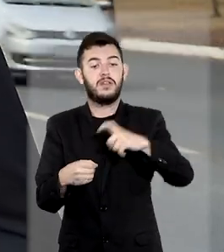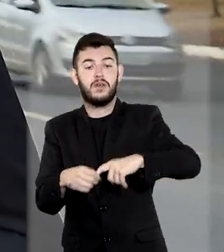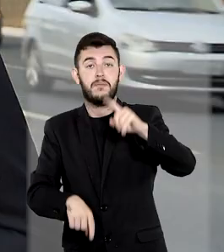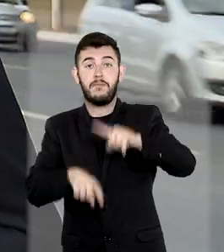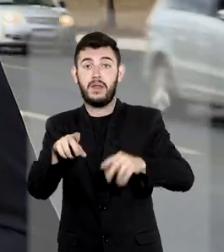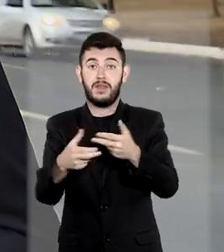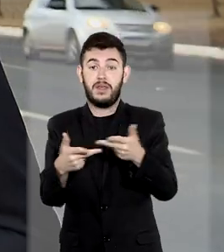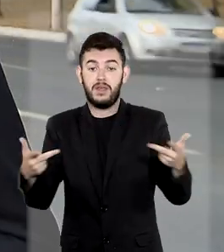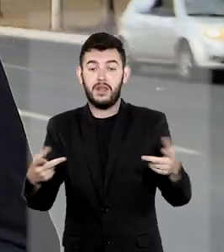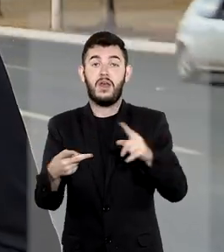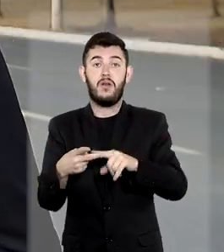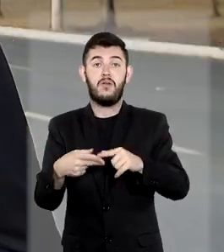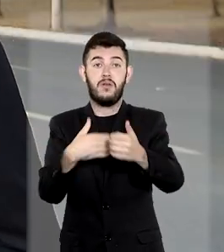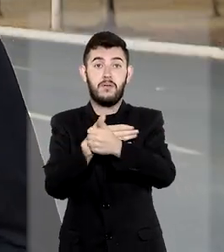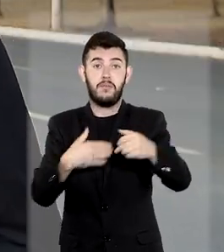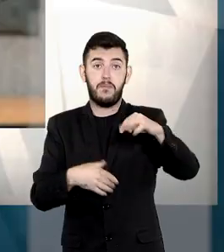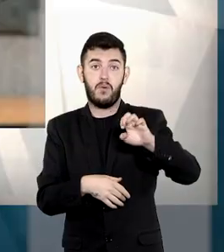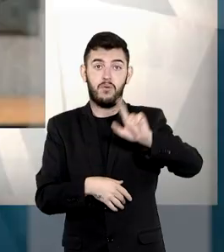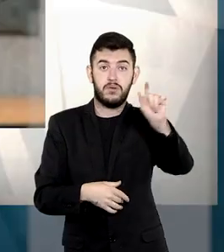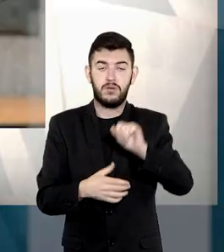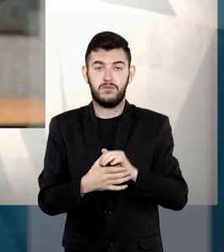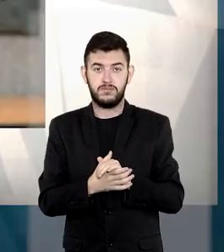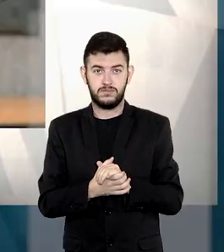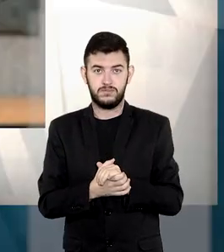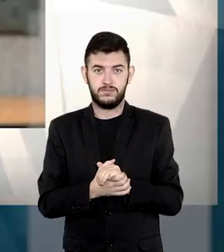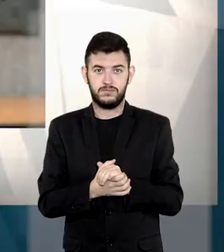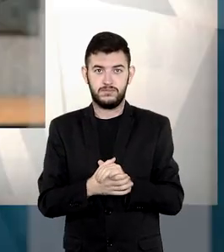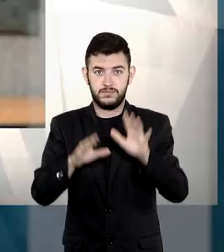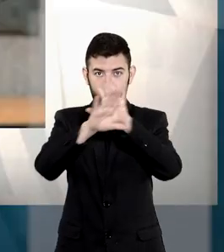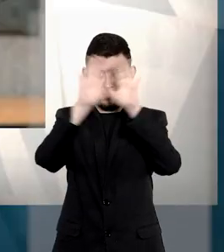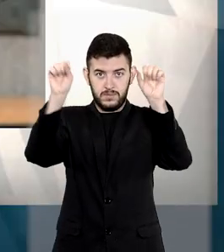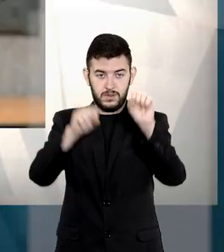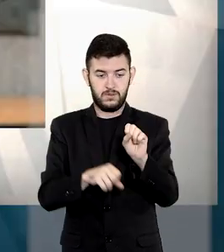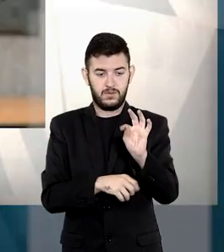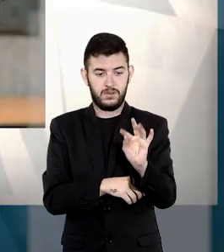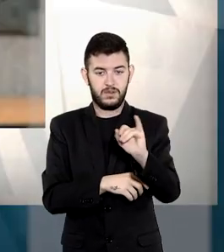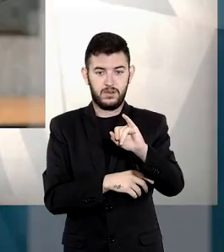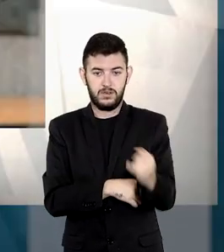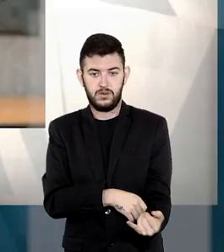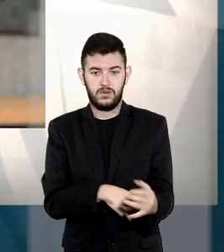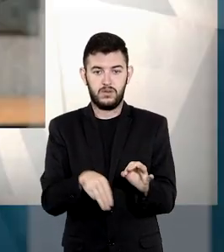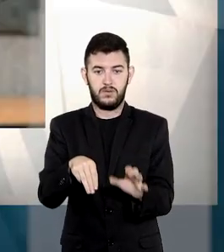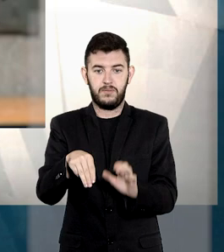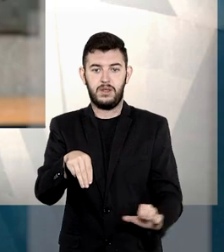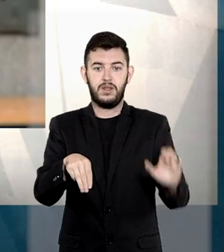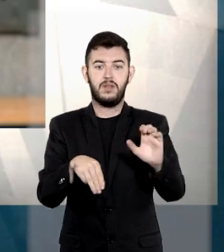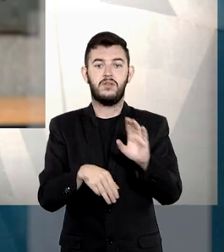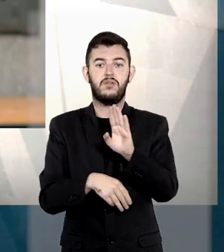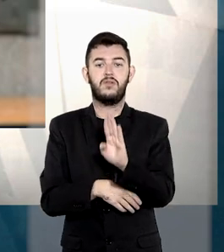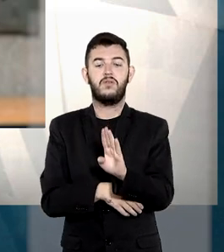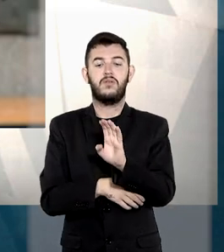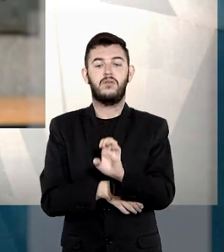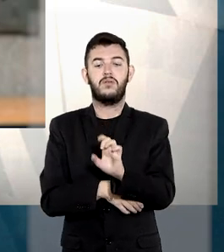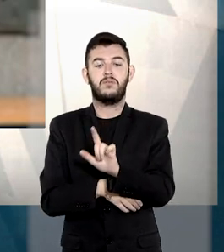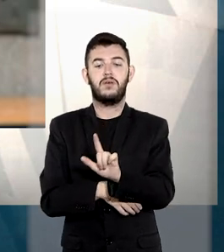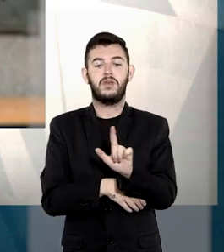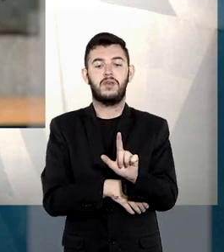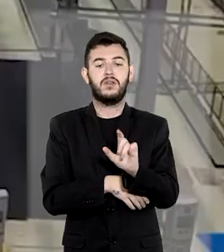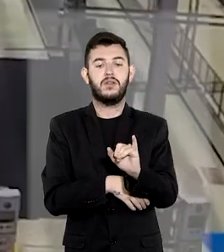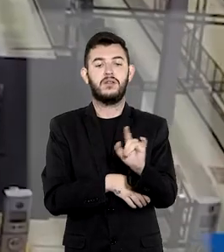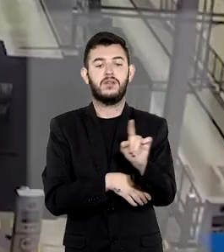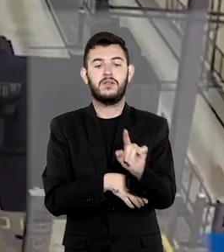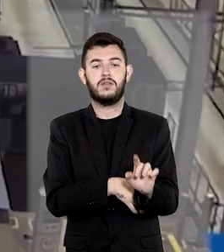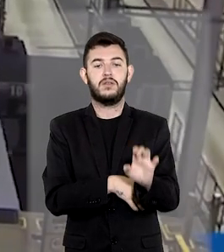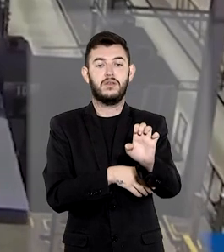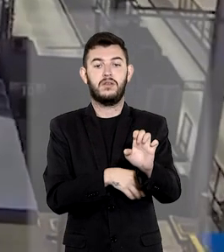por danos materiais e morais. No STJ, o ministro relator Marco Aurélio Belize destacou que o dever